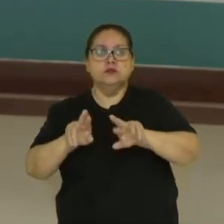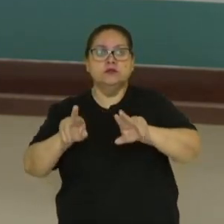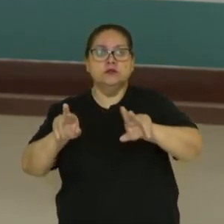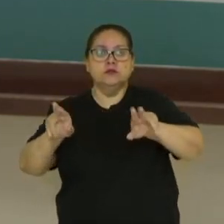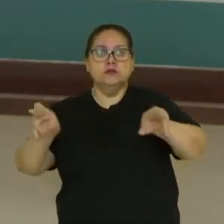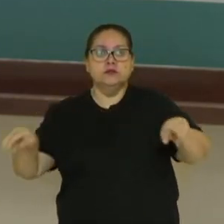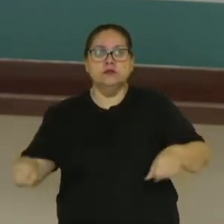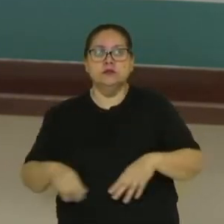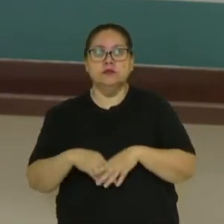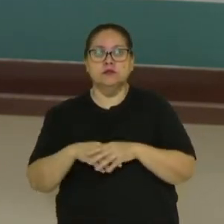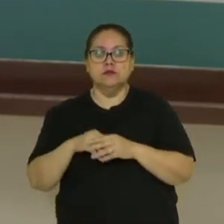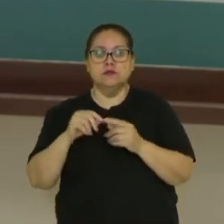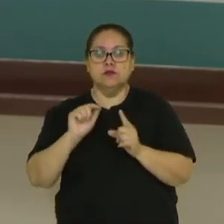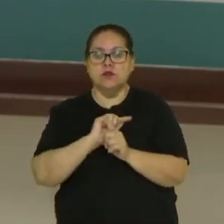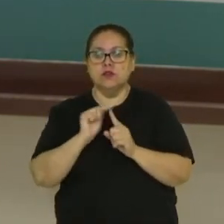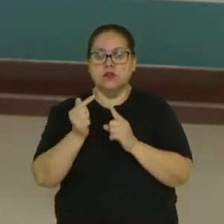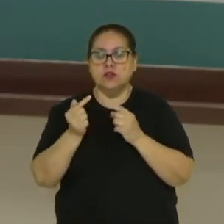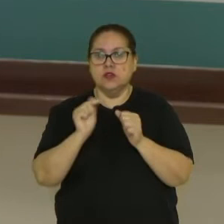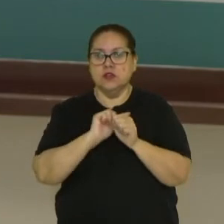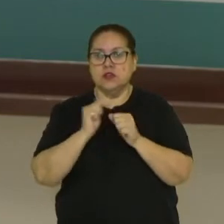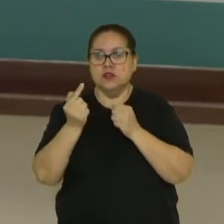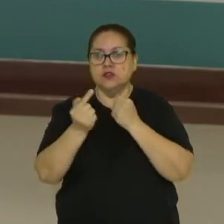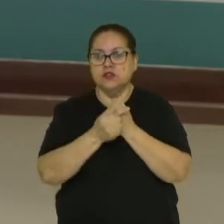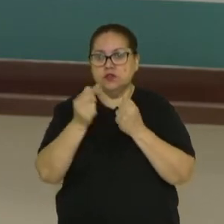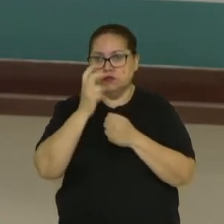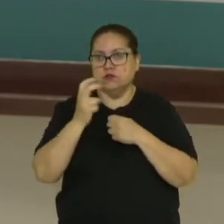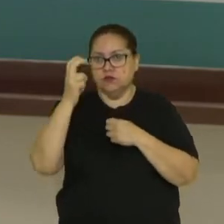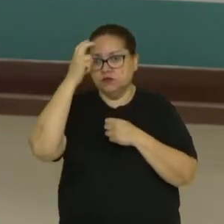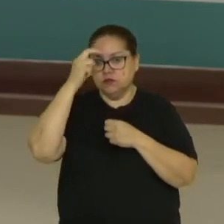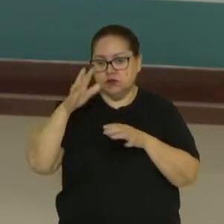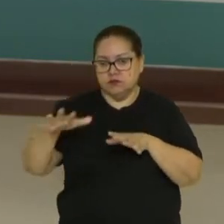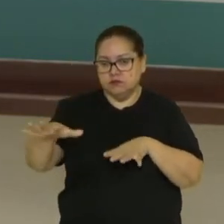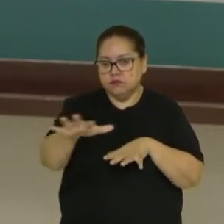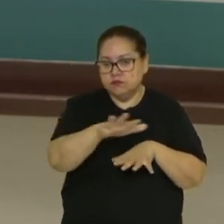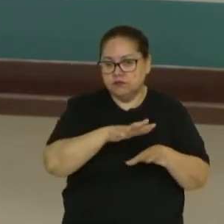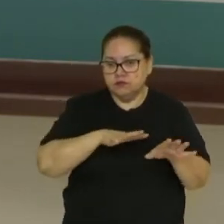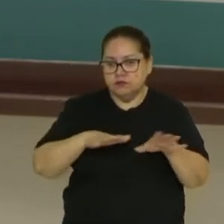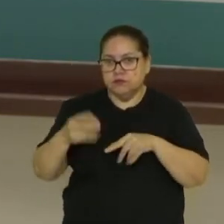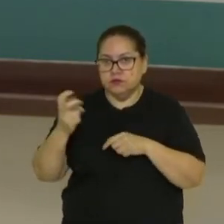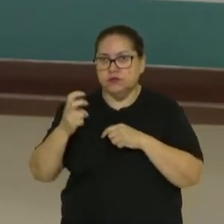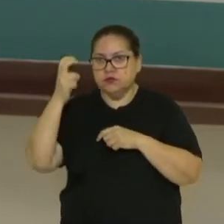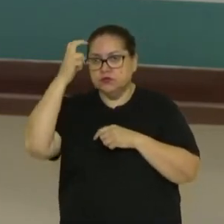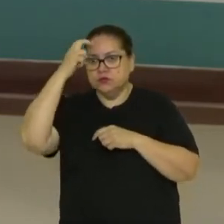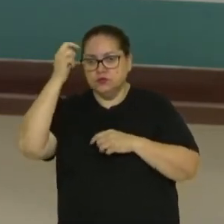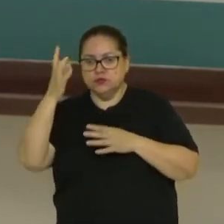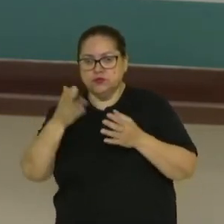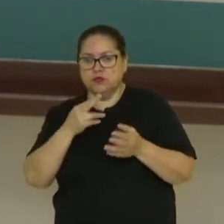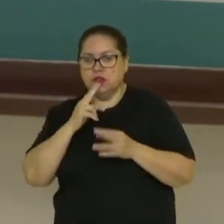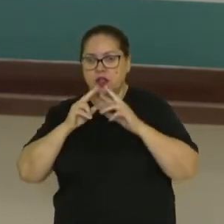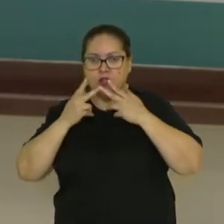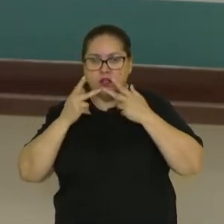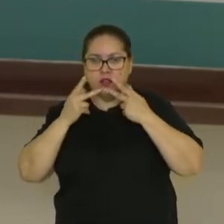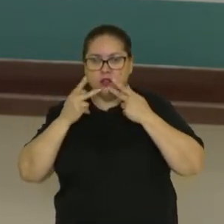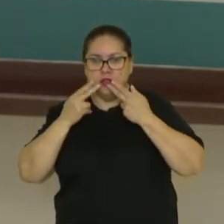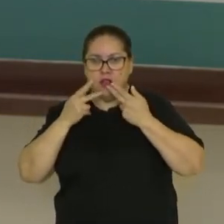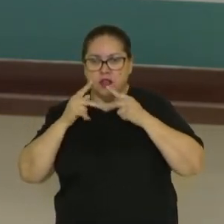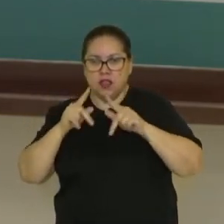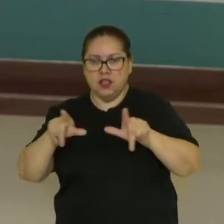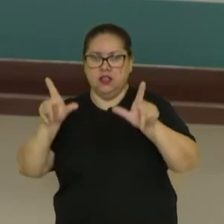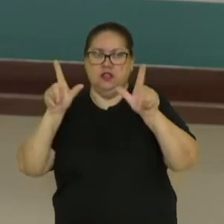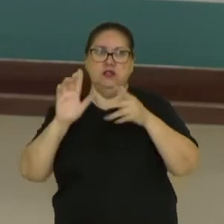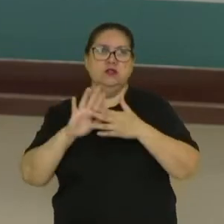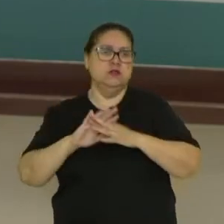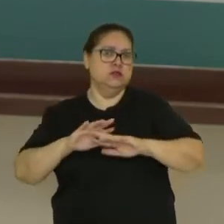diversidade geocultural, a distribuição espacial, né, dessas culturas, né, dessas línguas e assim por diante, tá